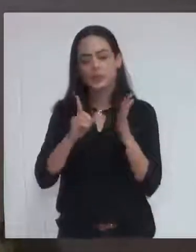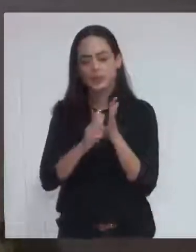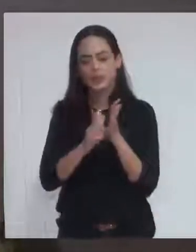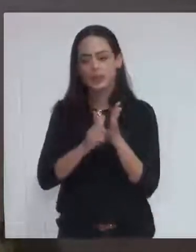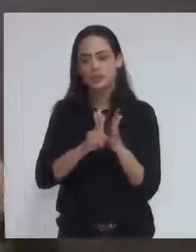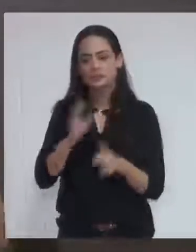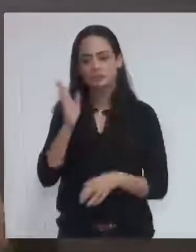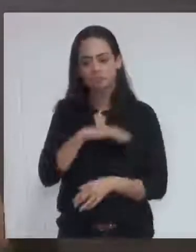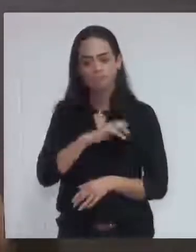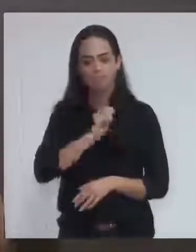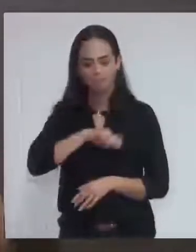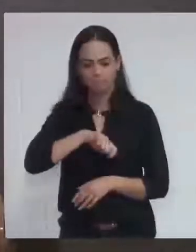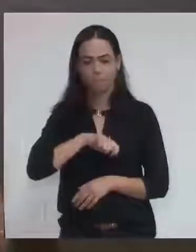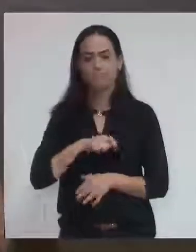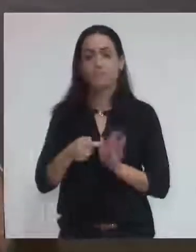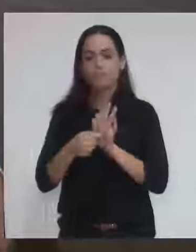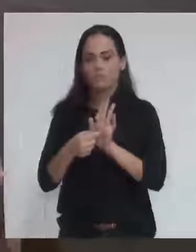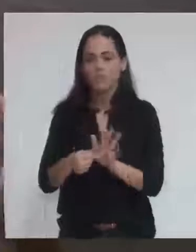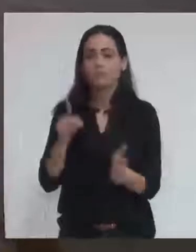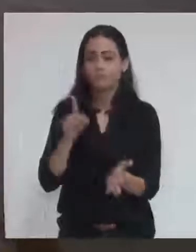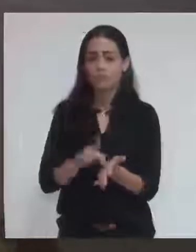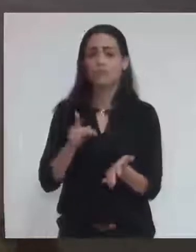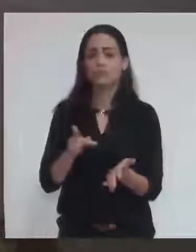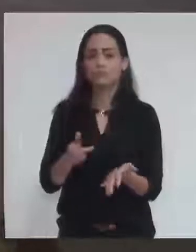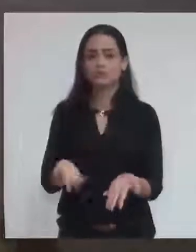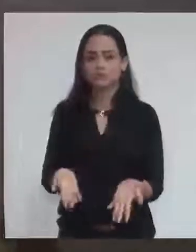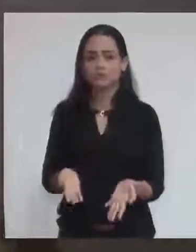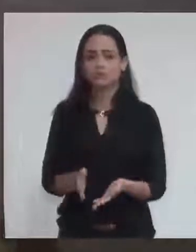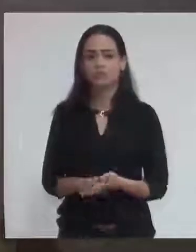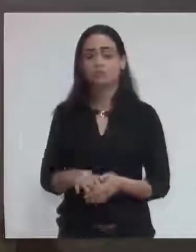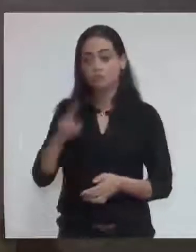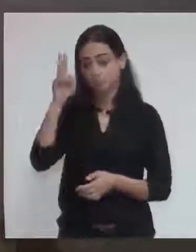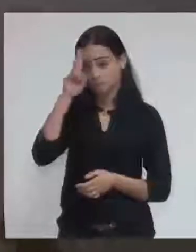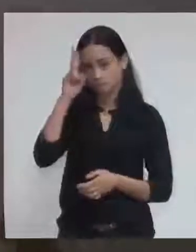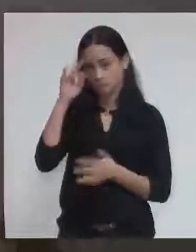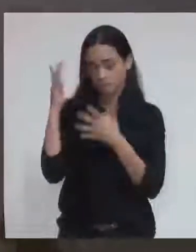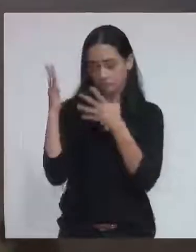traduzia literalmente o que era o decreto. Não é? Só para a gente recordar.